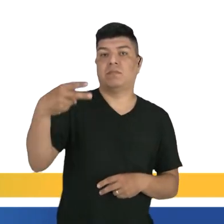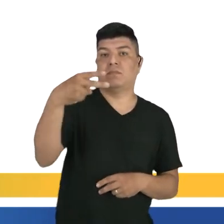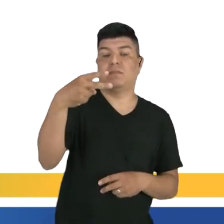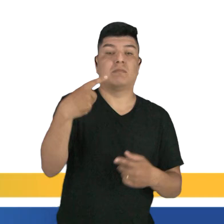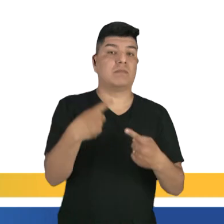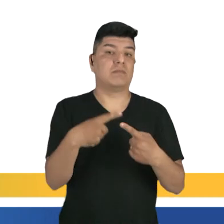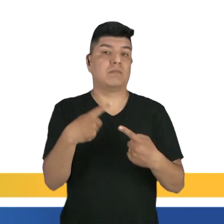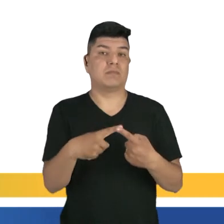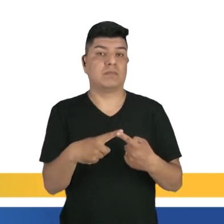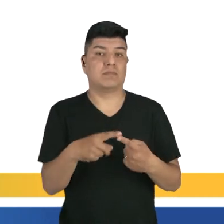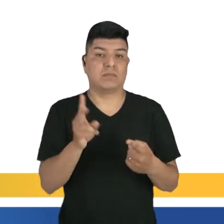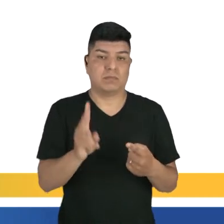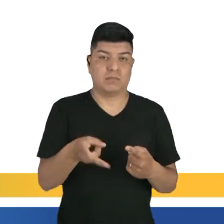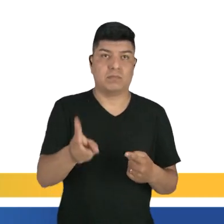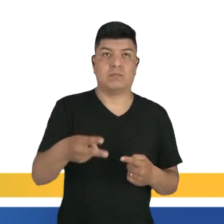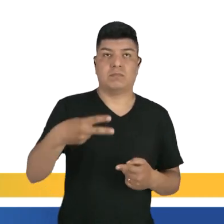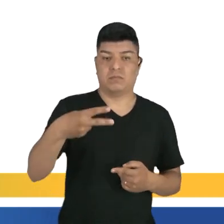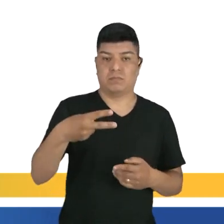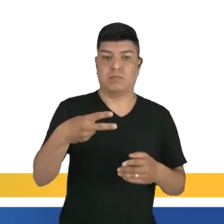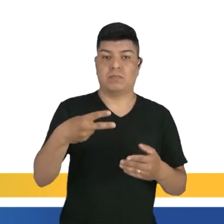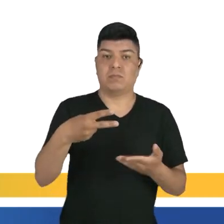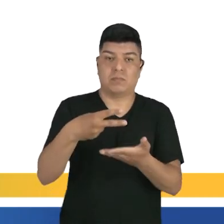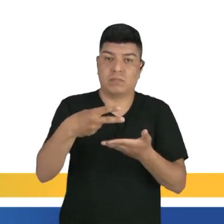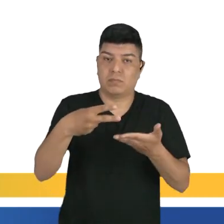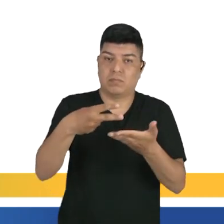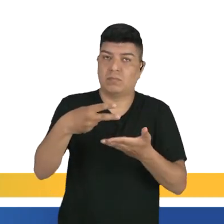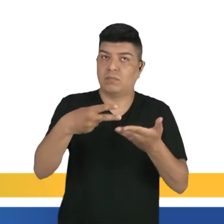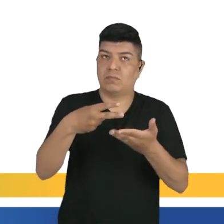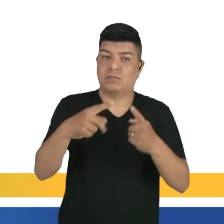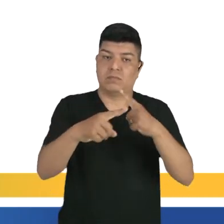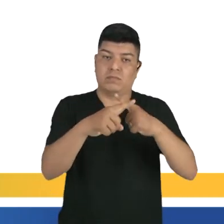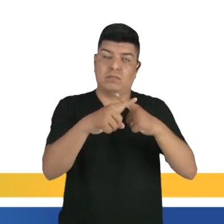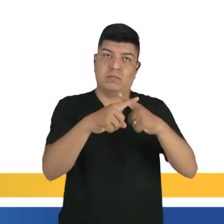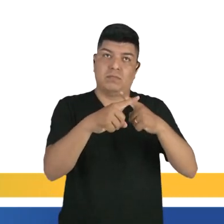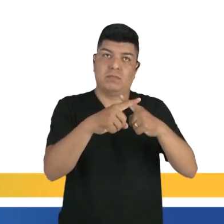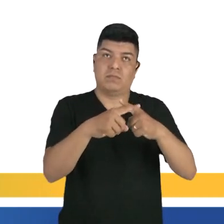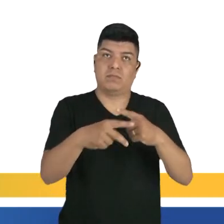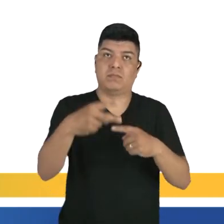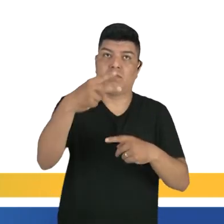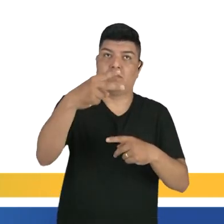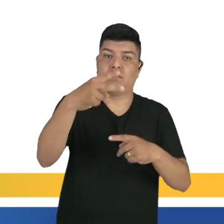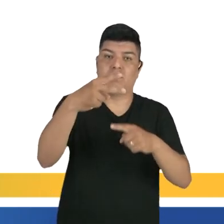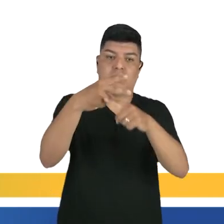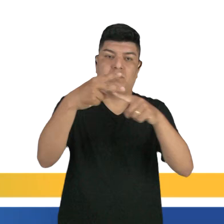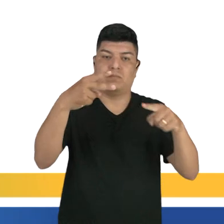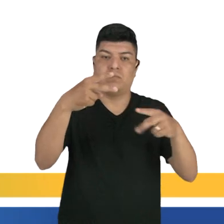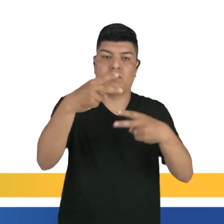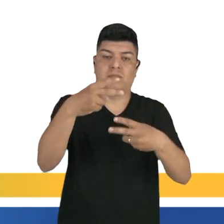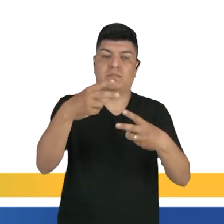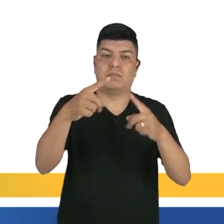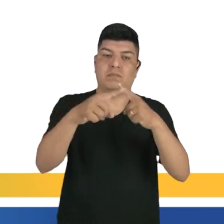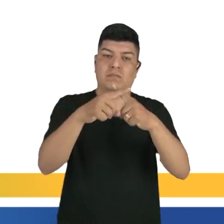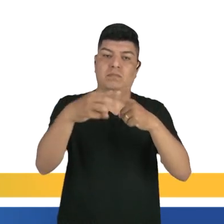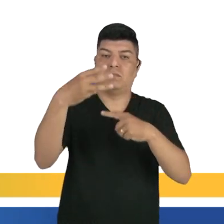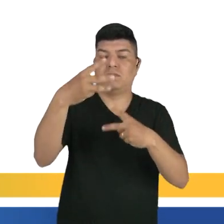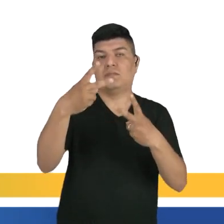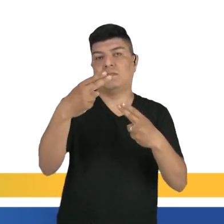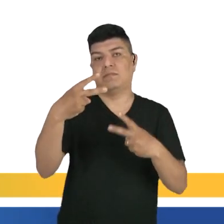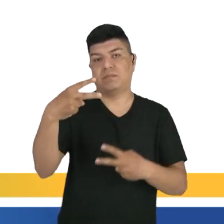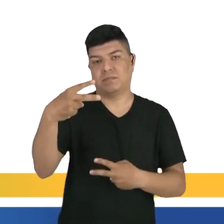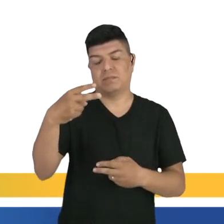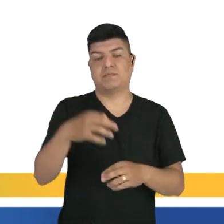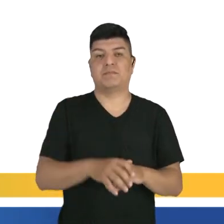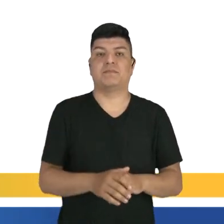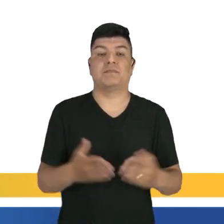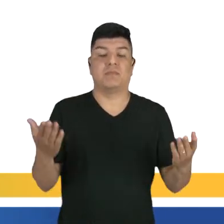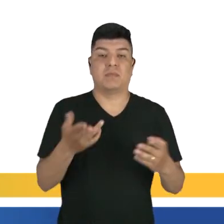quê? Porque eu vou conservar o 2, que é a base, e multiplicar os expoentes. 2 terços multiplicado por 3 dá 2.